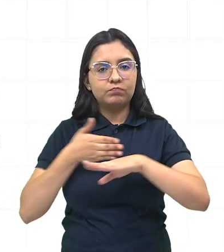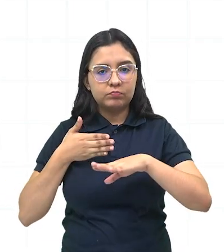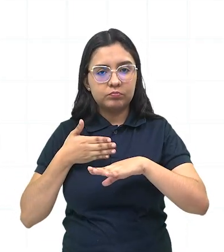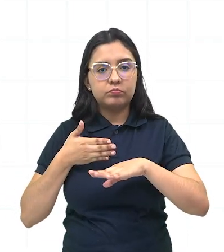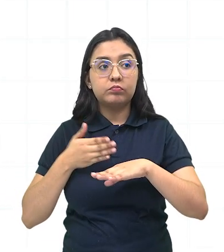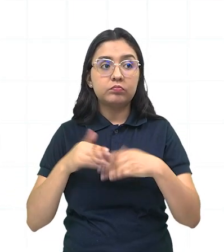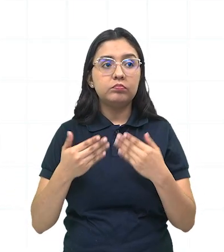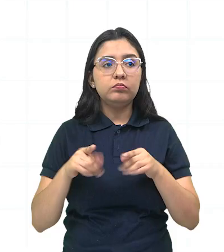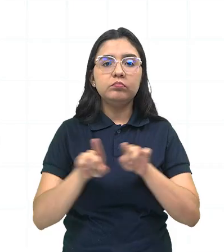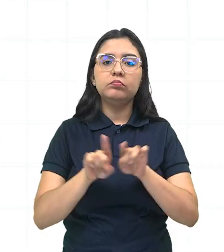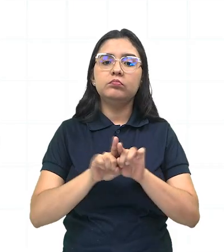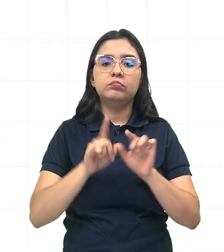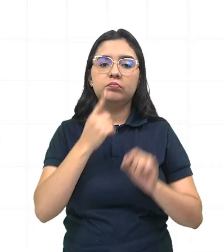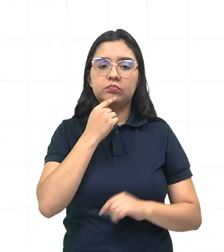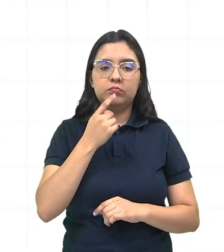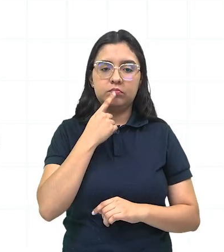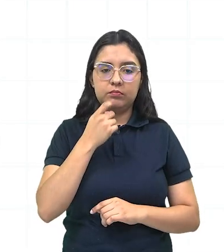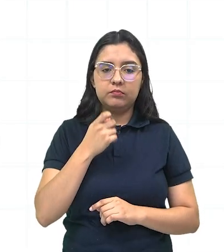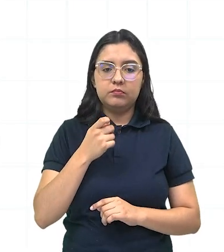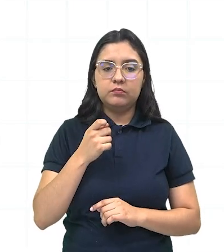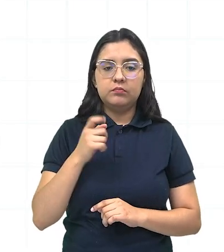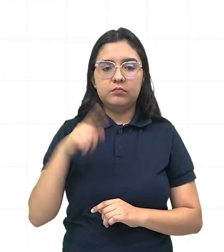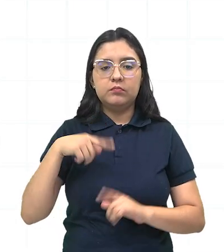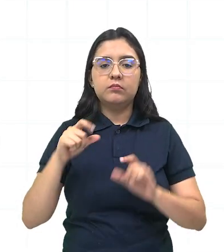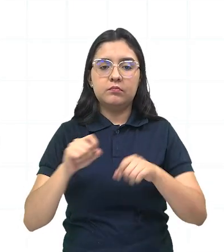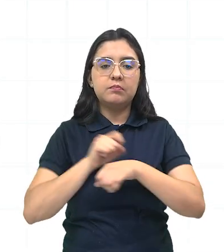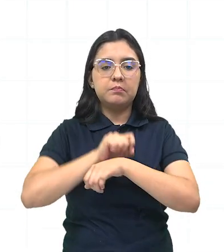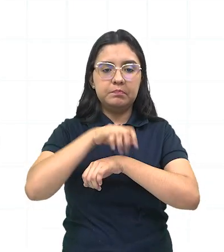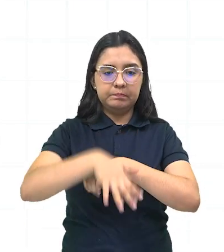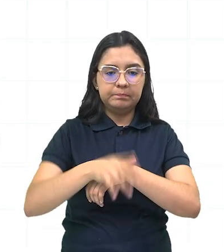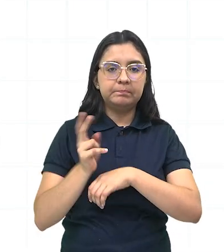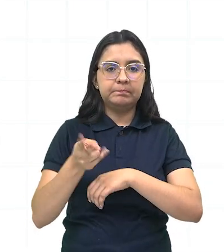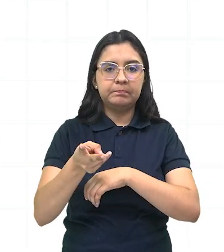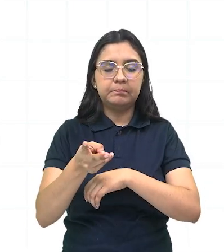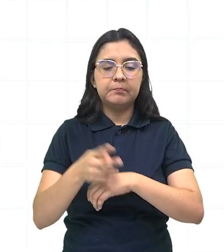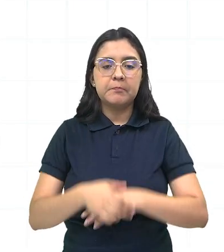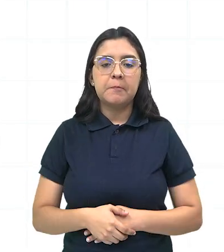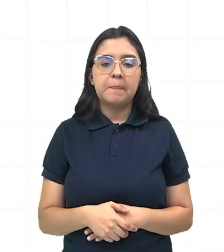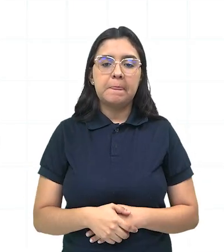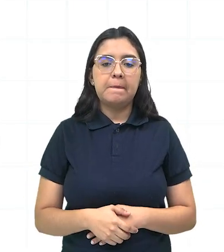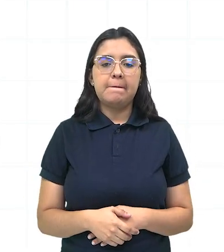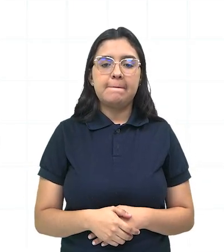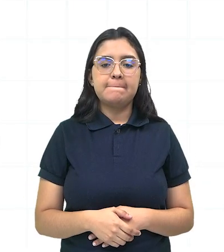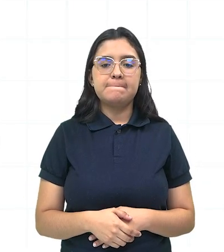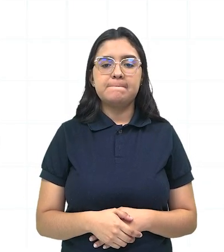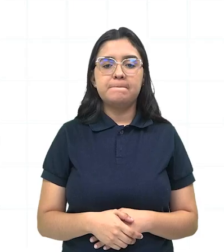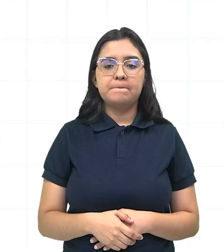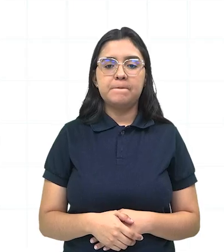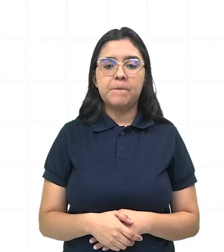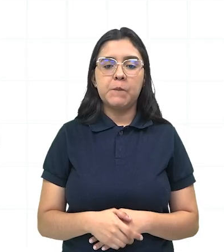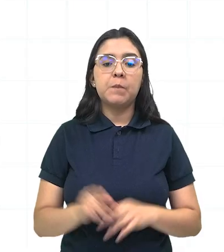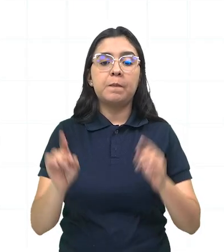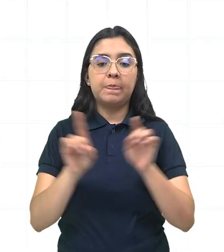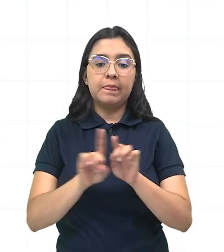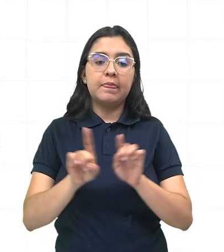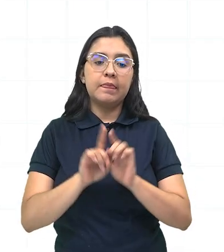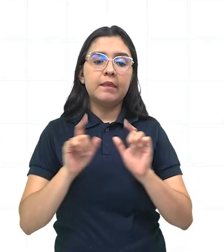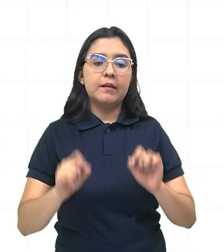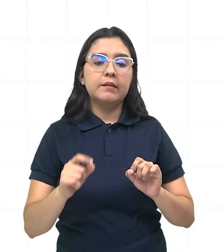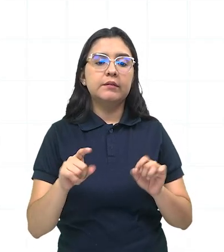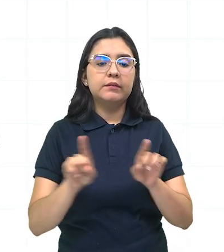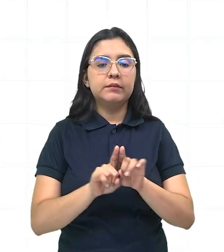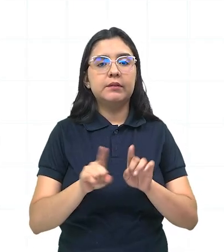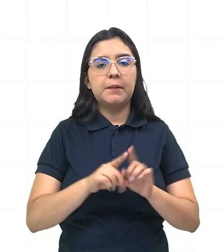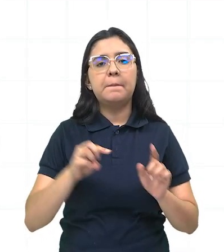tem ali um sangramento mais intenso, mas aí também ele tem um fluxo